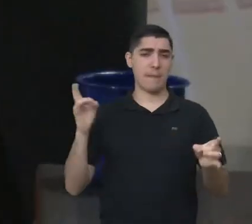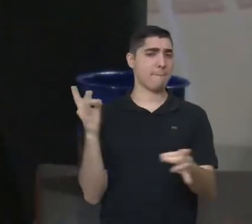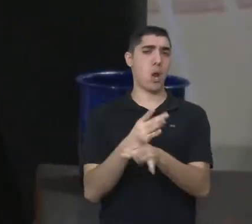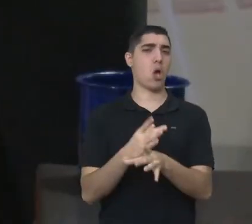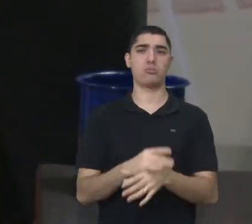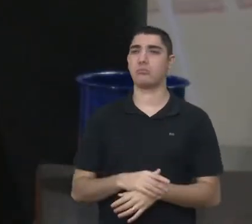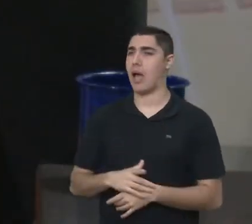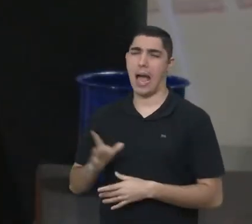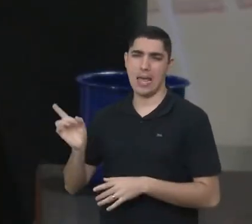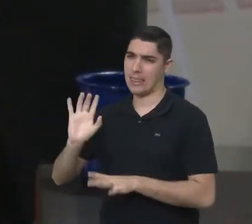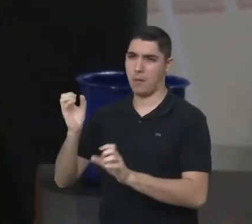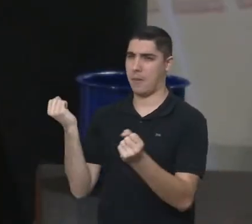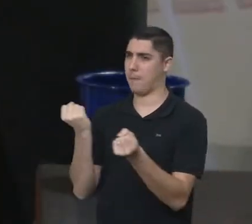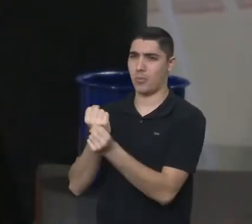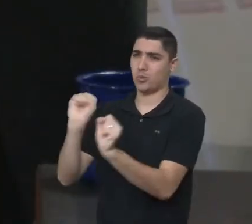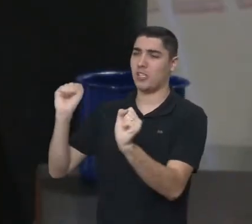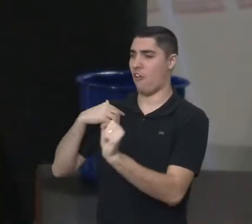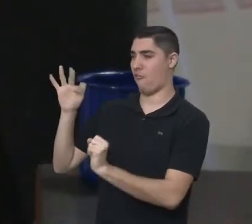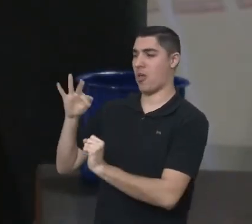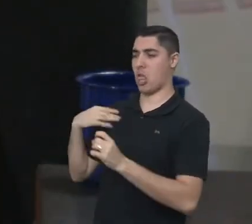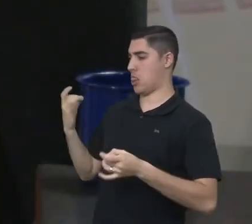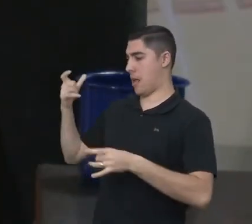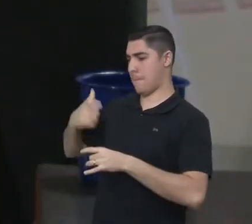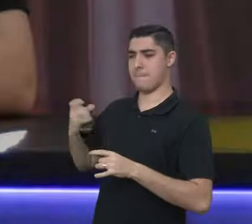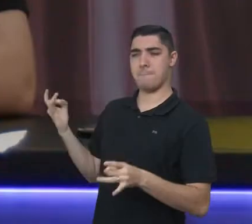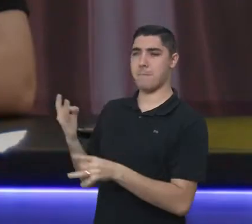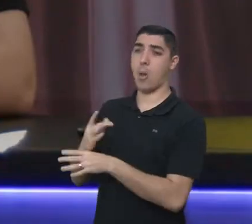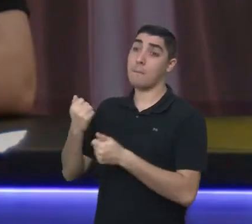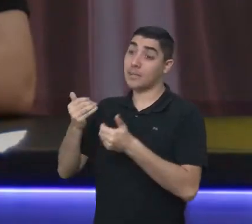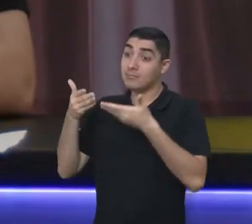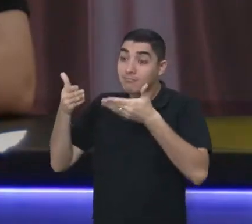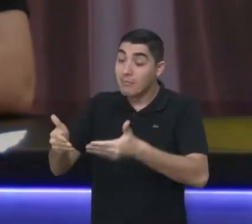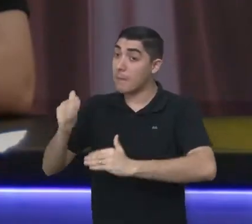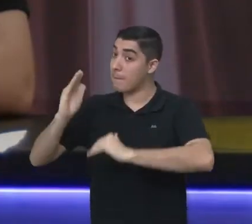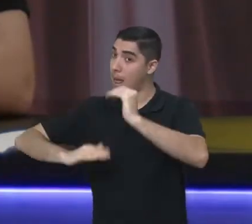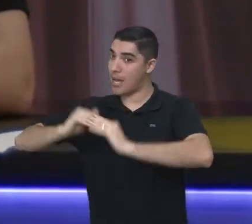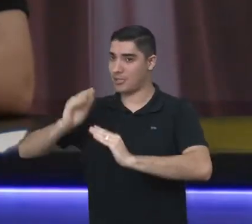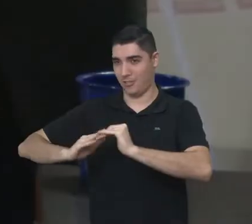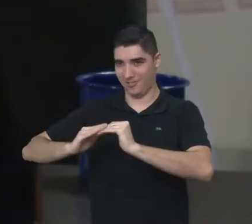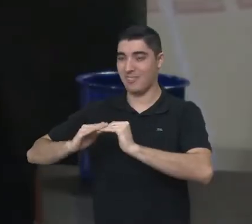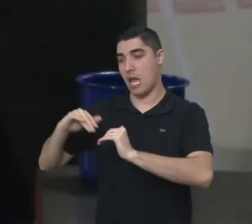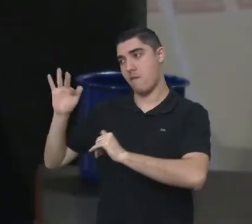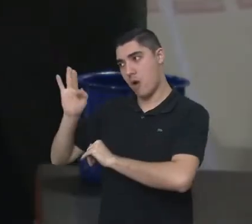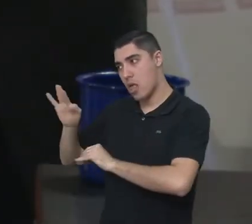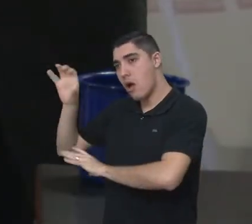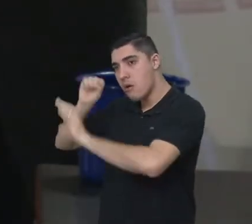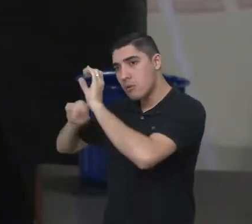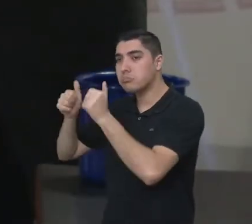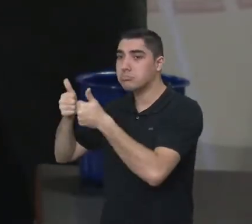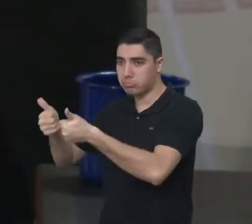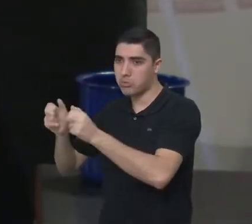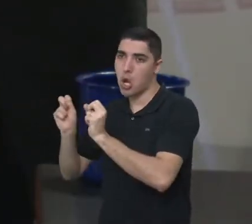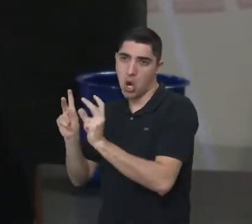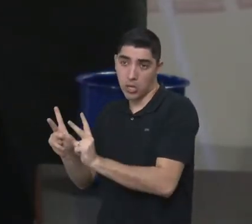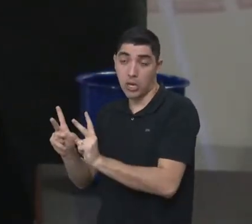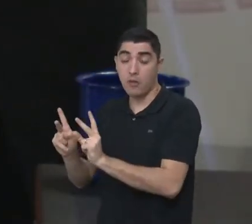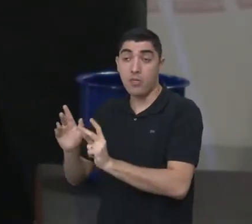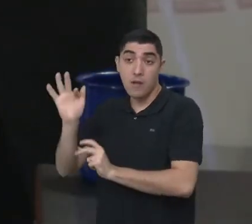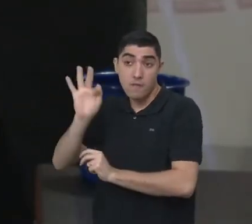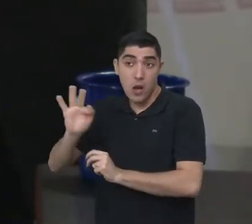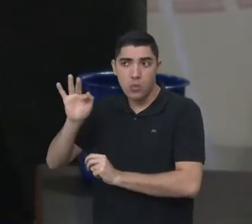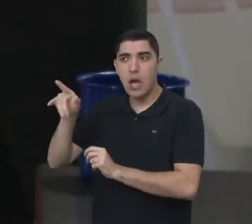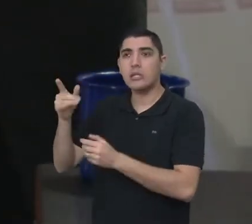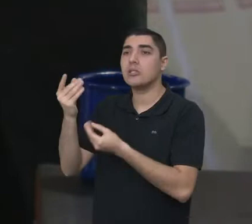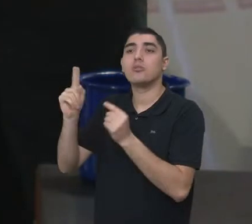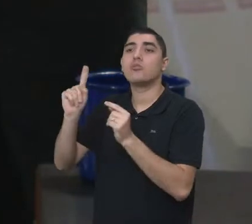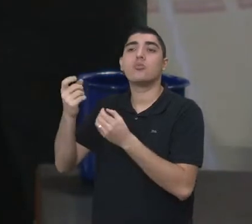isso impossível. Impossível, né? Tem que viver a prática. Tem que viver a prática e... também a faculdade não ensina